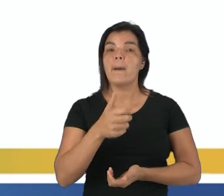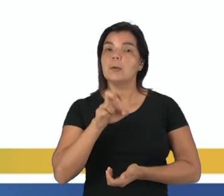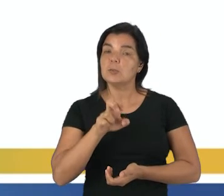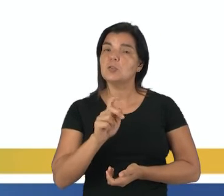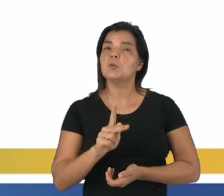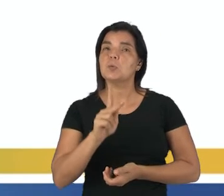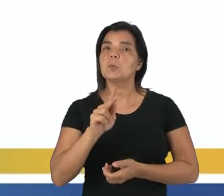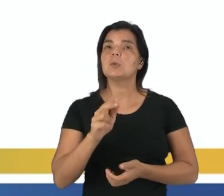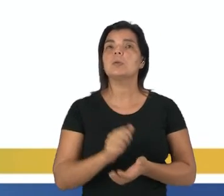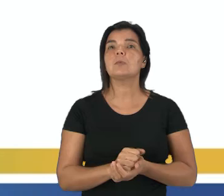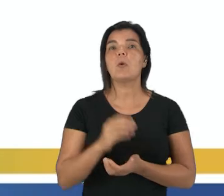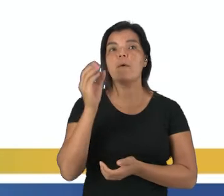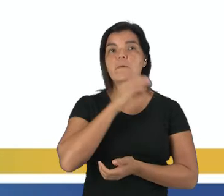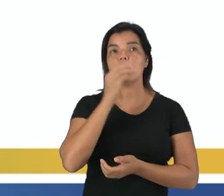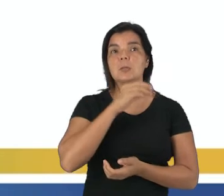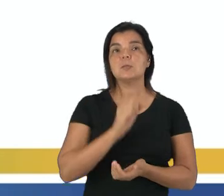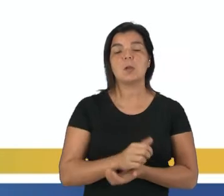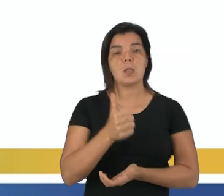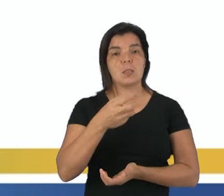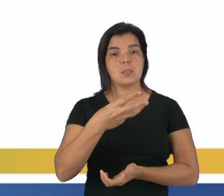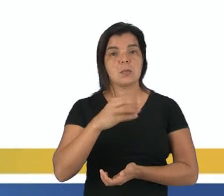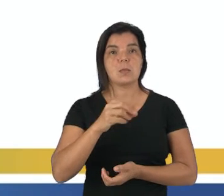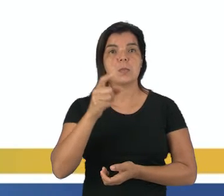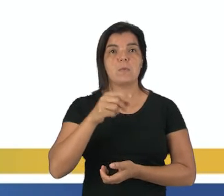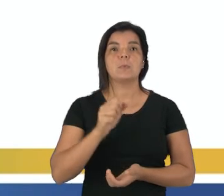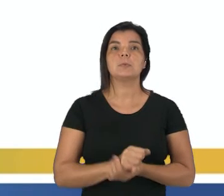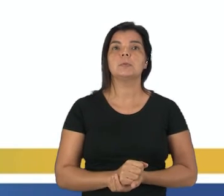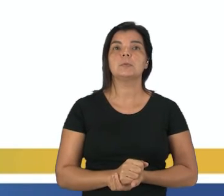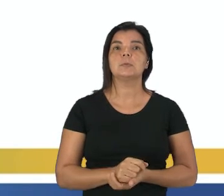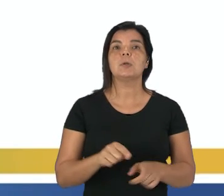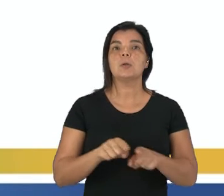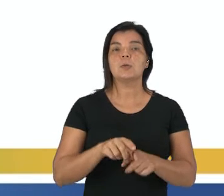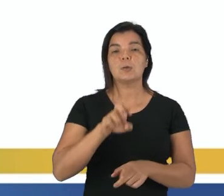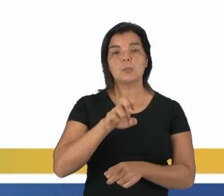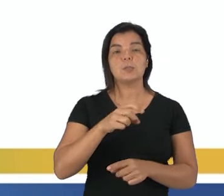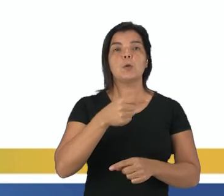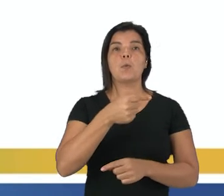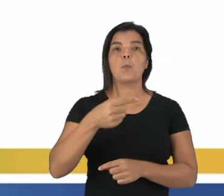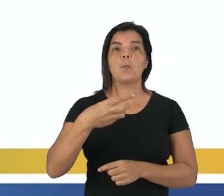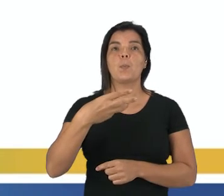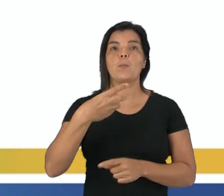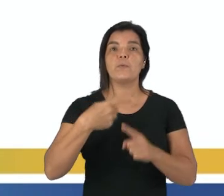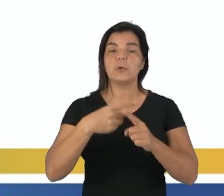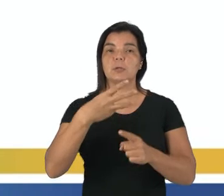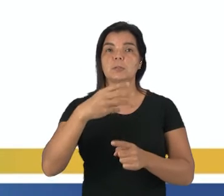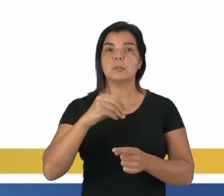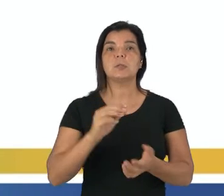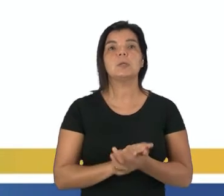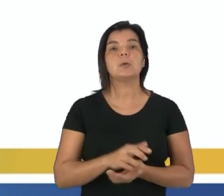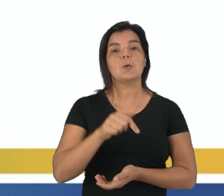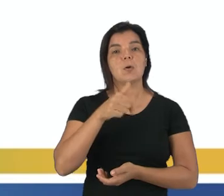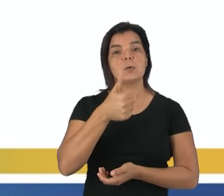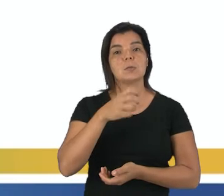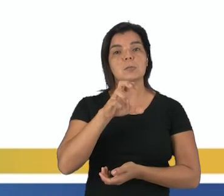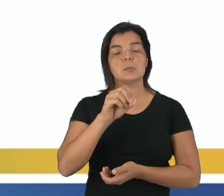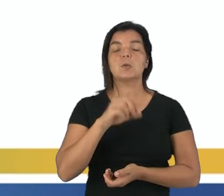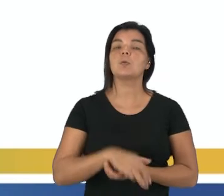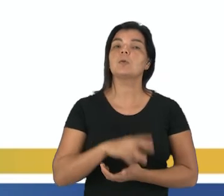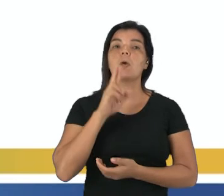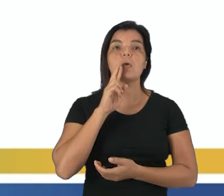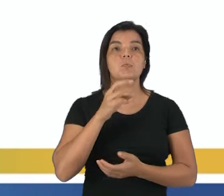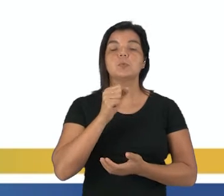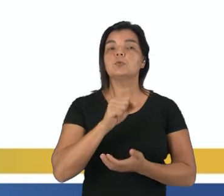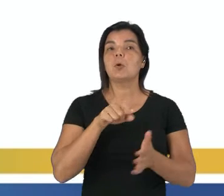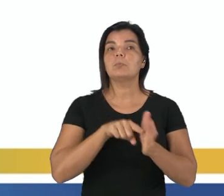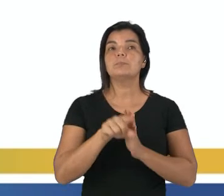Bem simples, né? Vai ficar aí a nossa fórmula, 5 vezes 30, que é igual a 150. Bem molezinha, bem simples, e já resolveu a